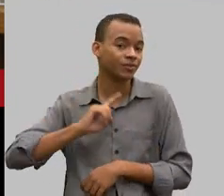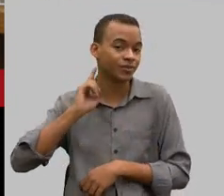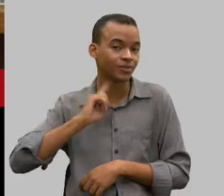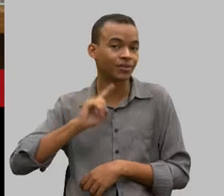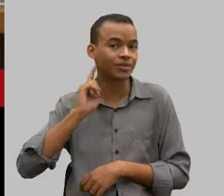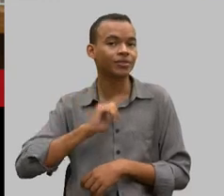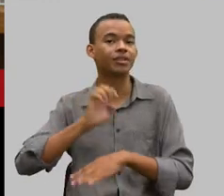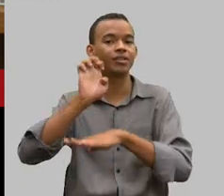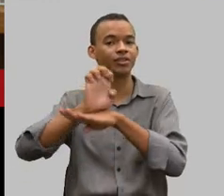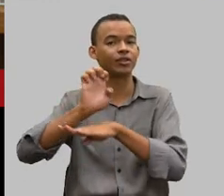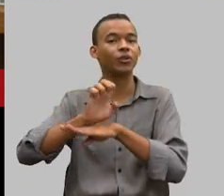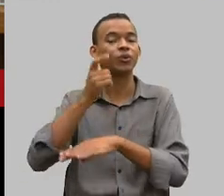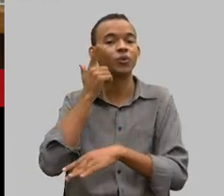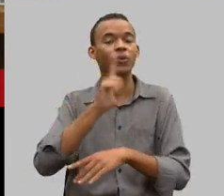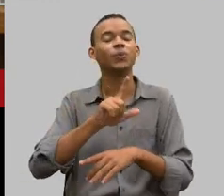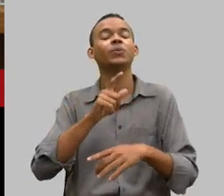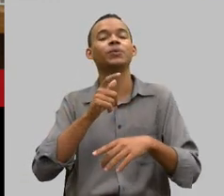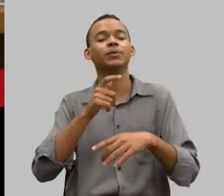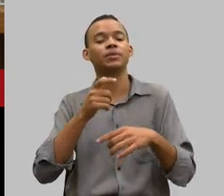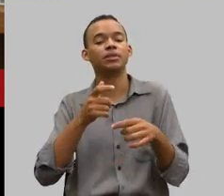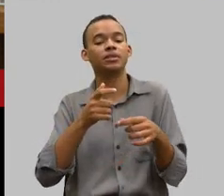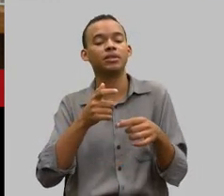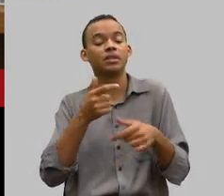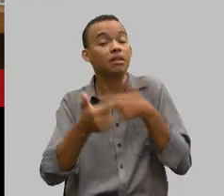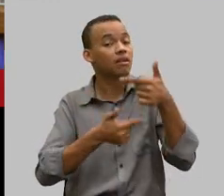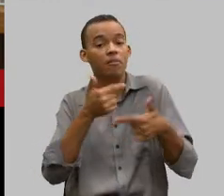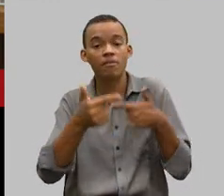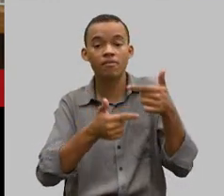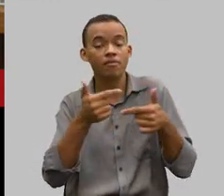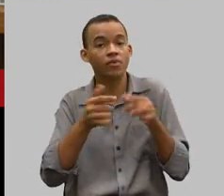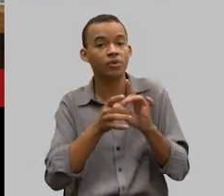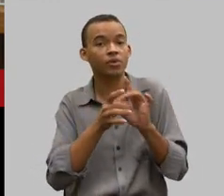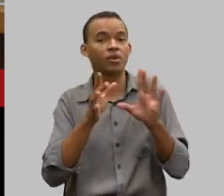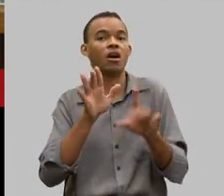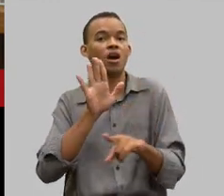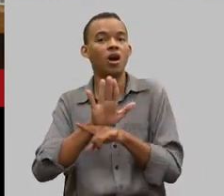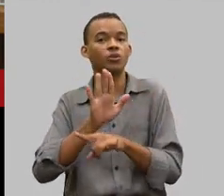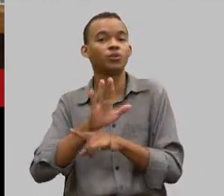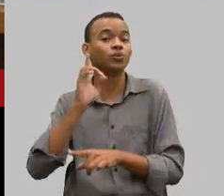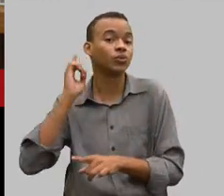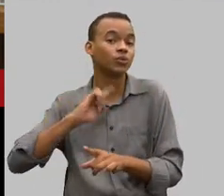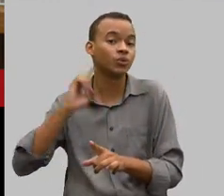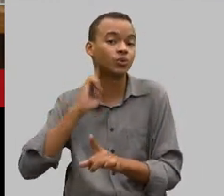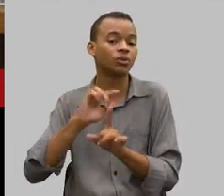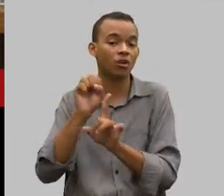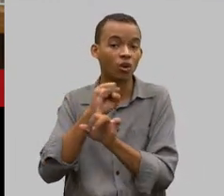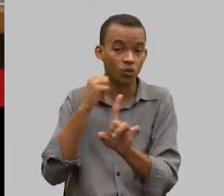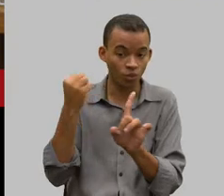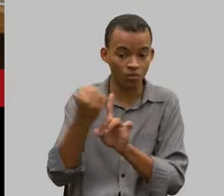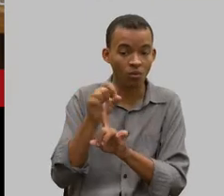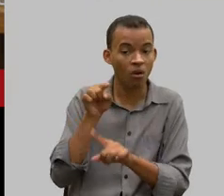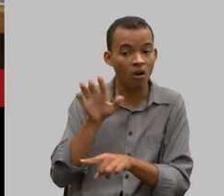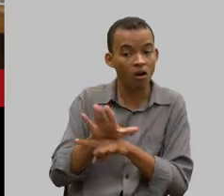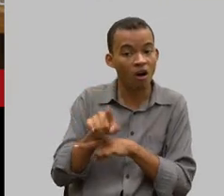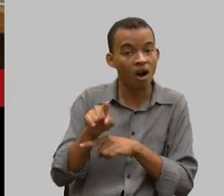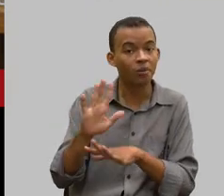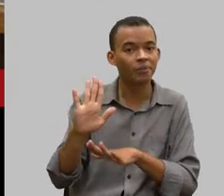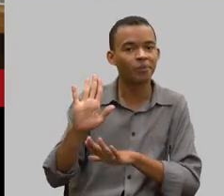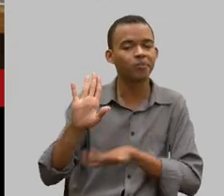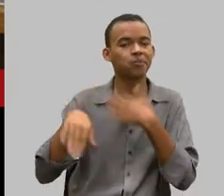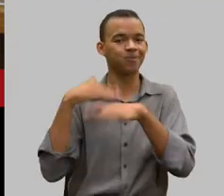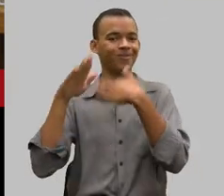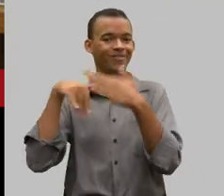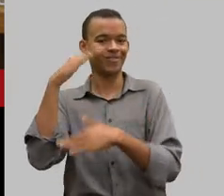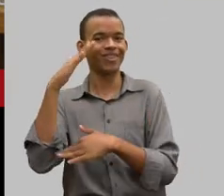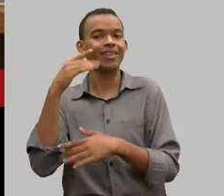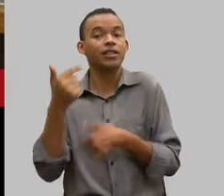conseguindo gerar empregos e emprego muda a vida do mineiro só no governo Zema deputada Beatriz